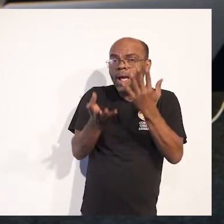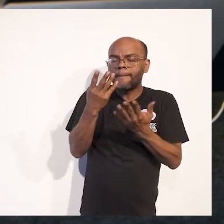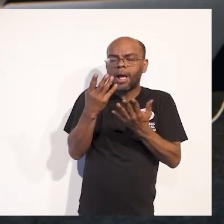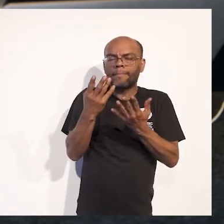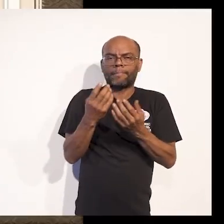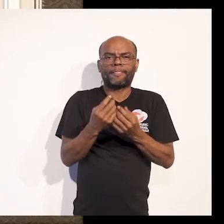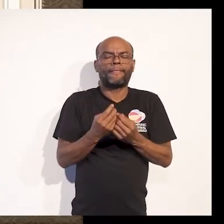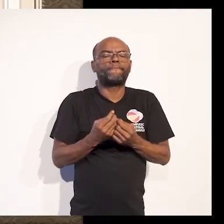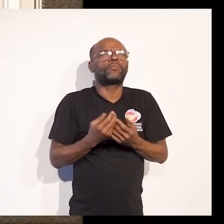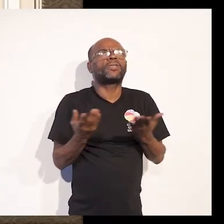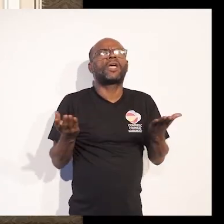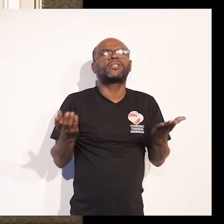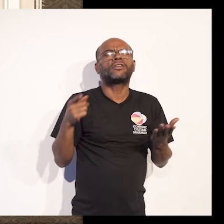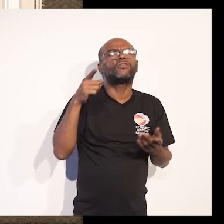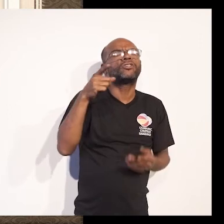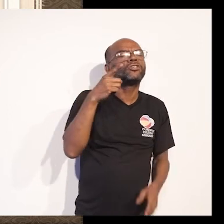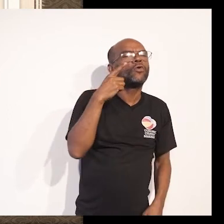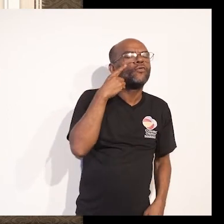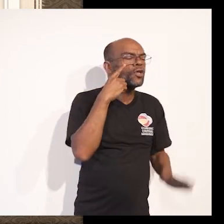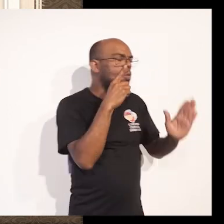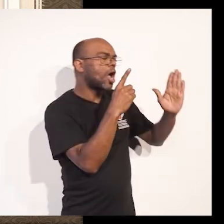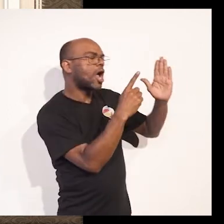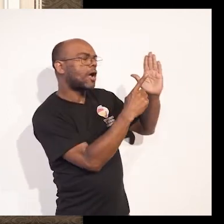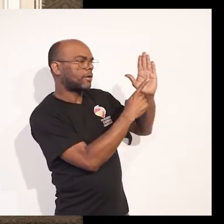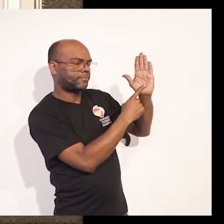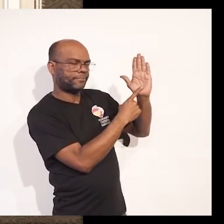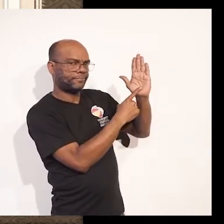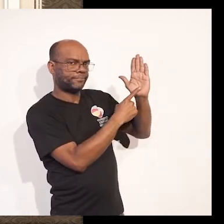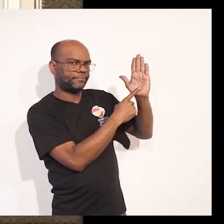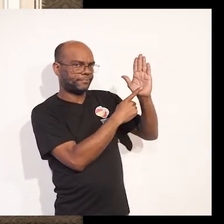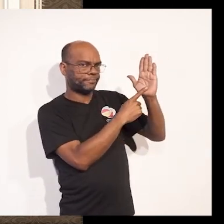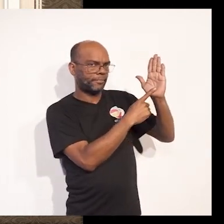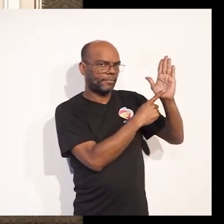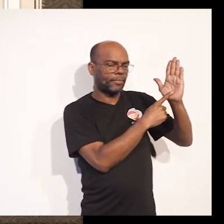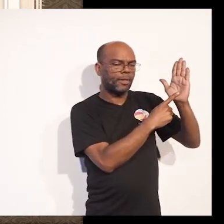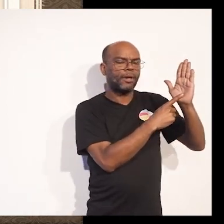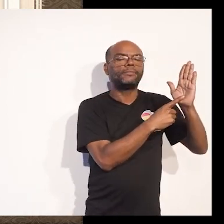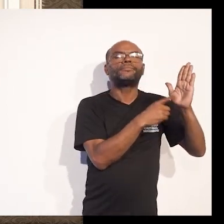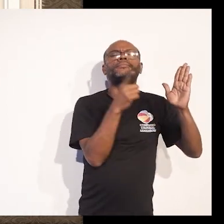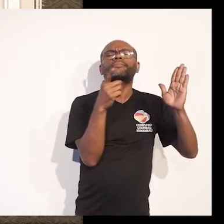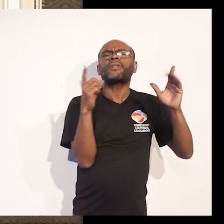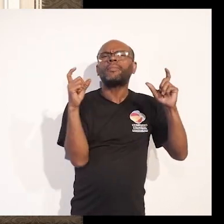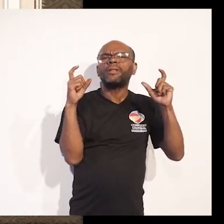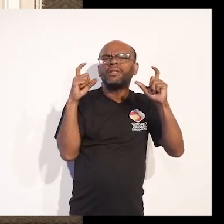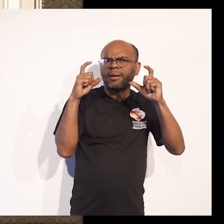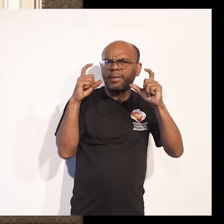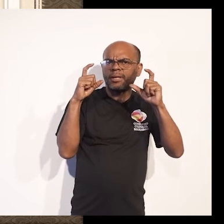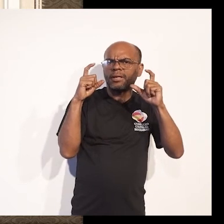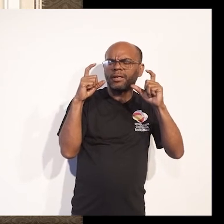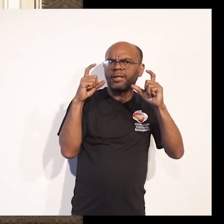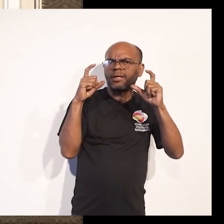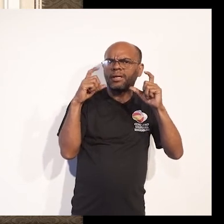carvão, que é essa que vocês estão vendo agora no slide. Vocês percebem que